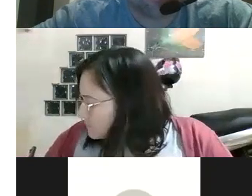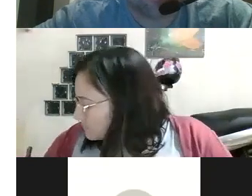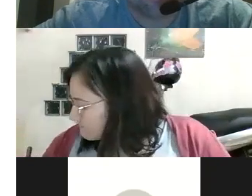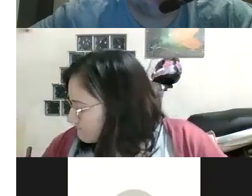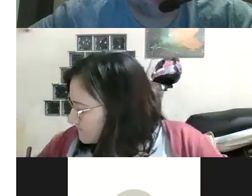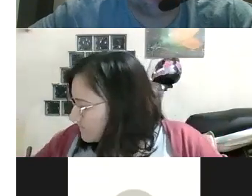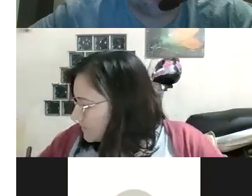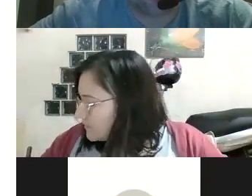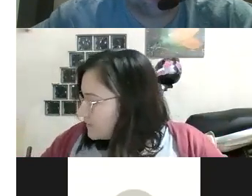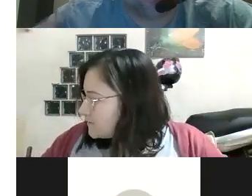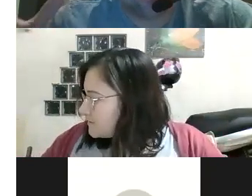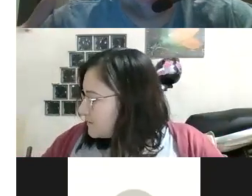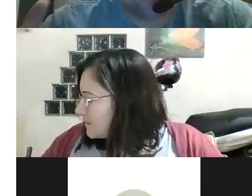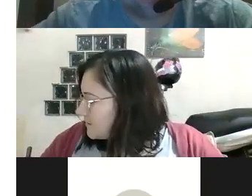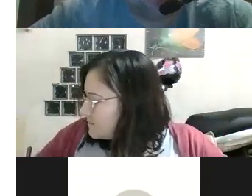hidrologia?